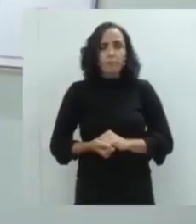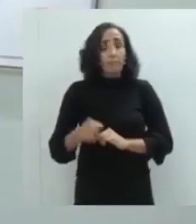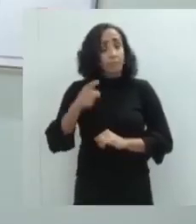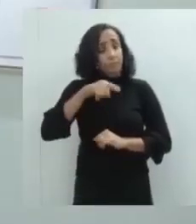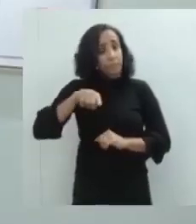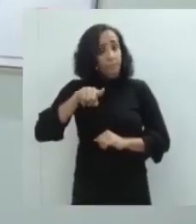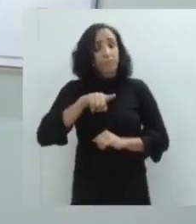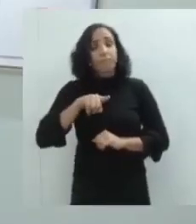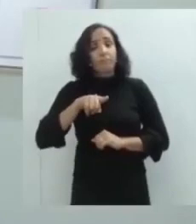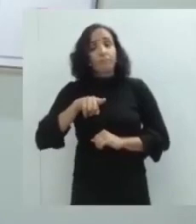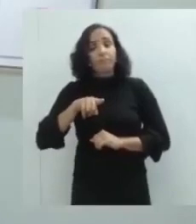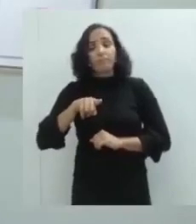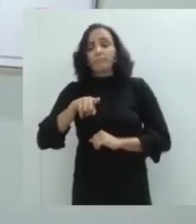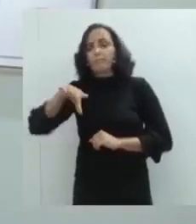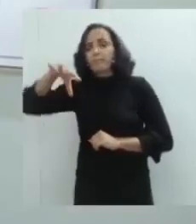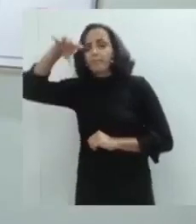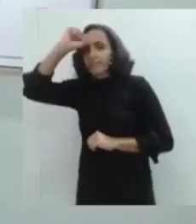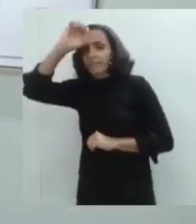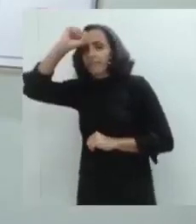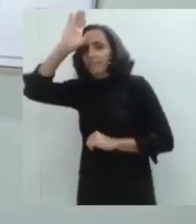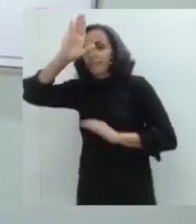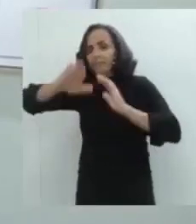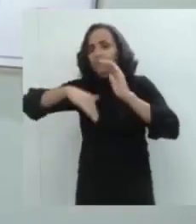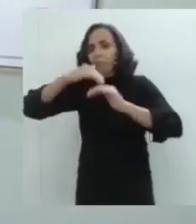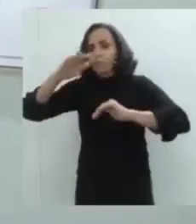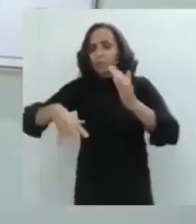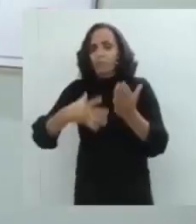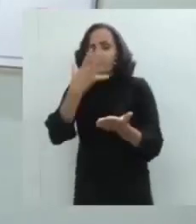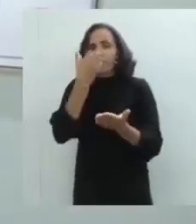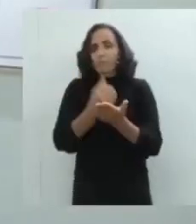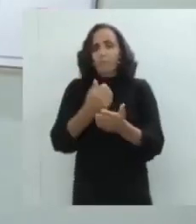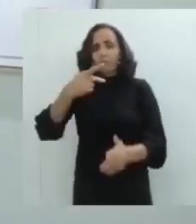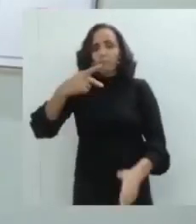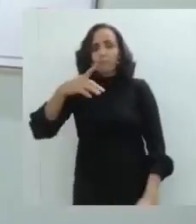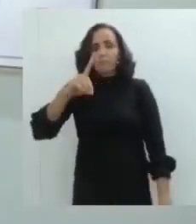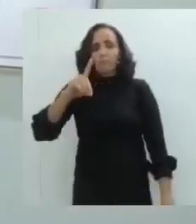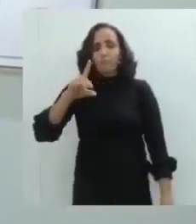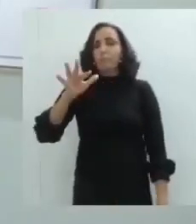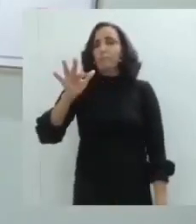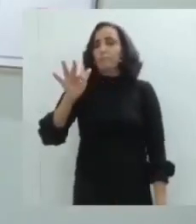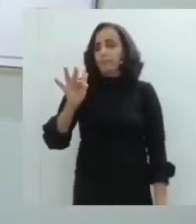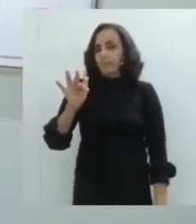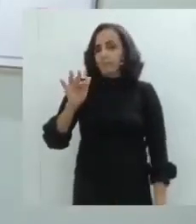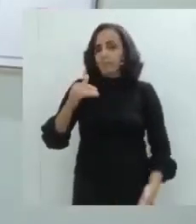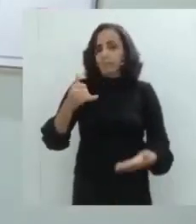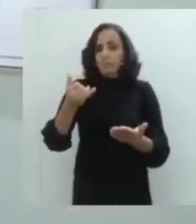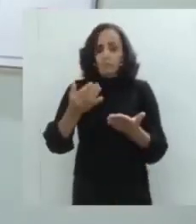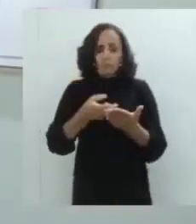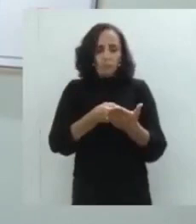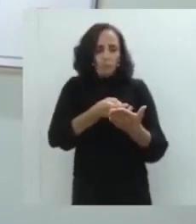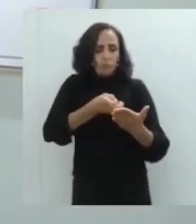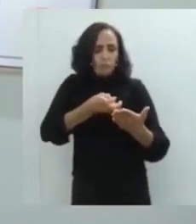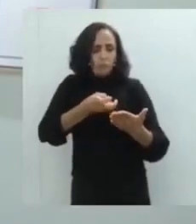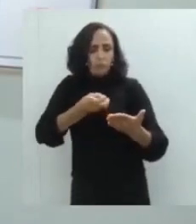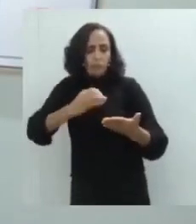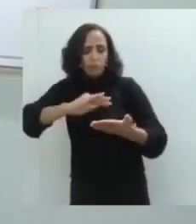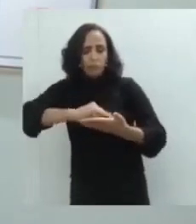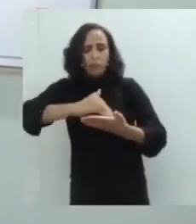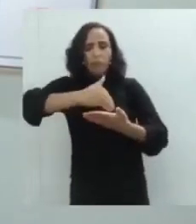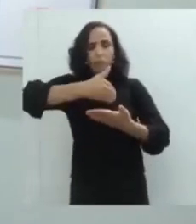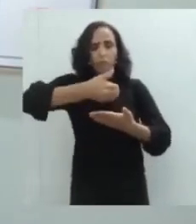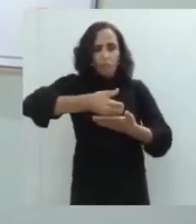Então é isso. Você aprendeu como gerar um arquivo PDF através das informações contidas em um banco de dados